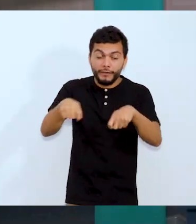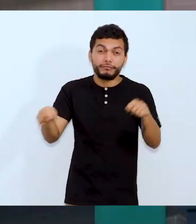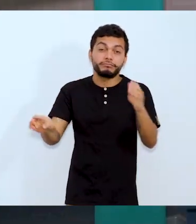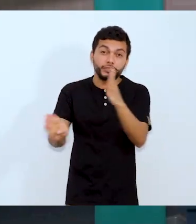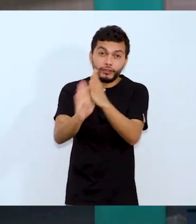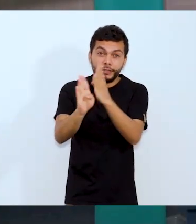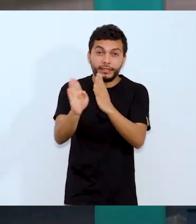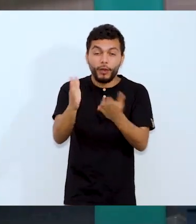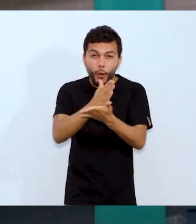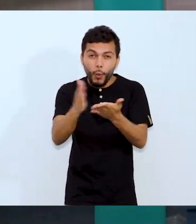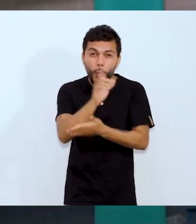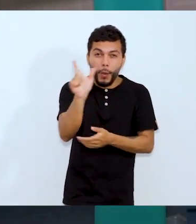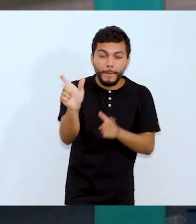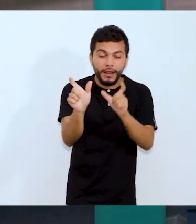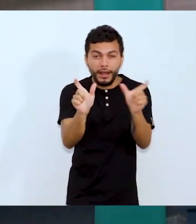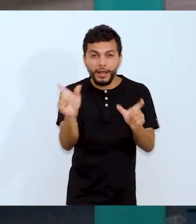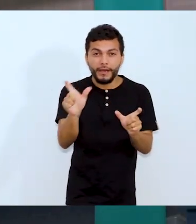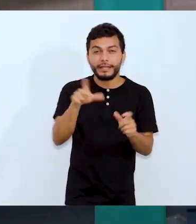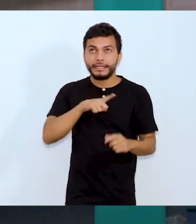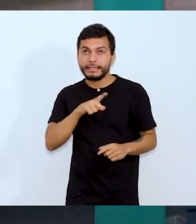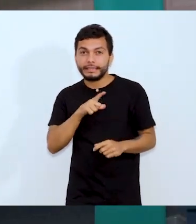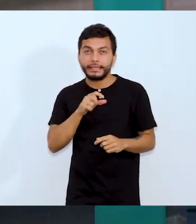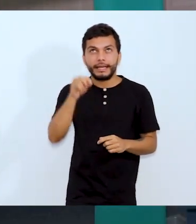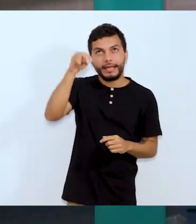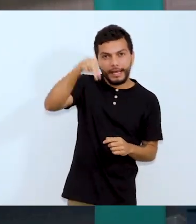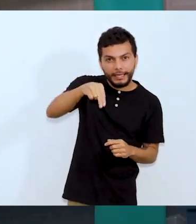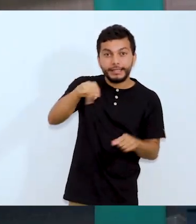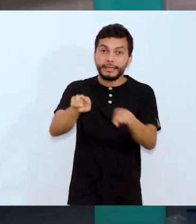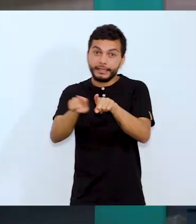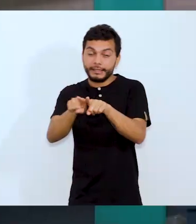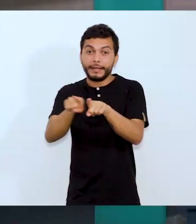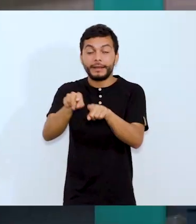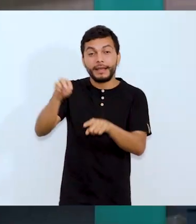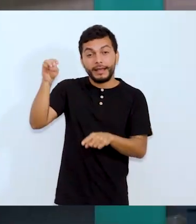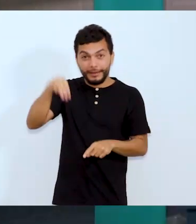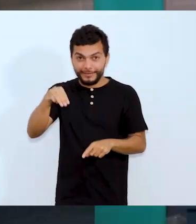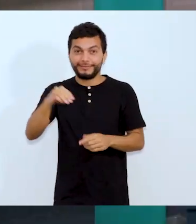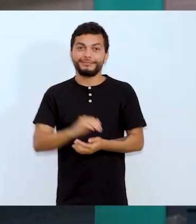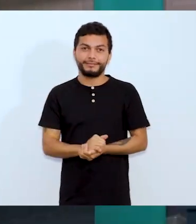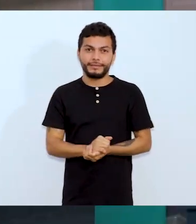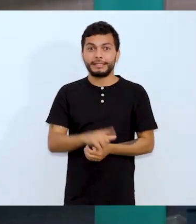algumas palavras escritas com M e com N. Temos a palavra